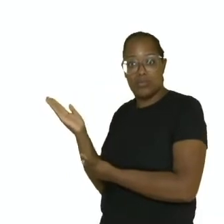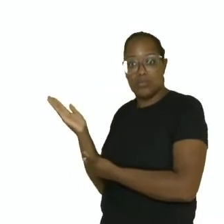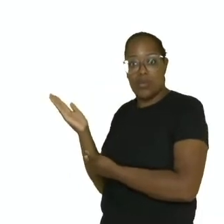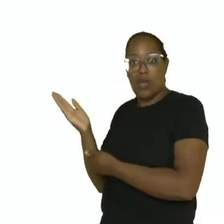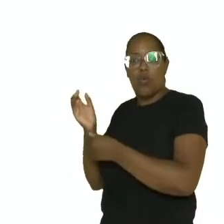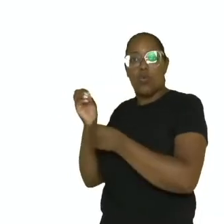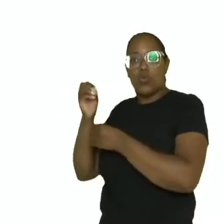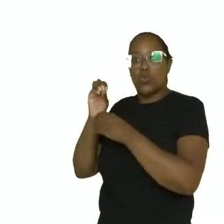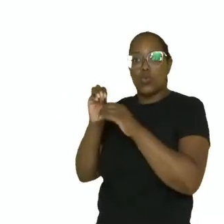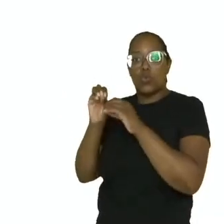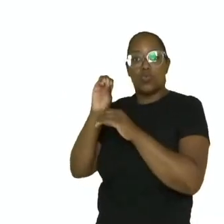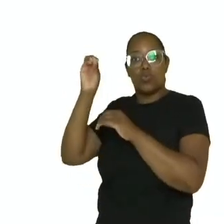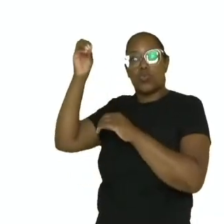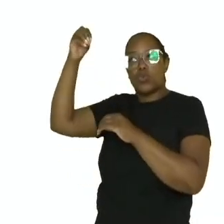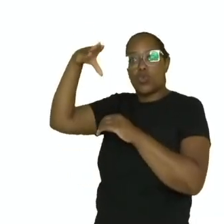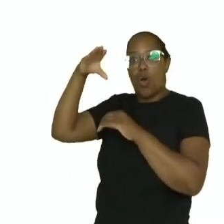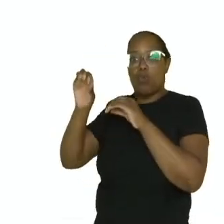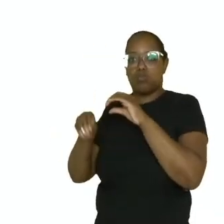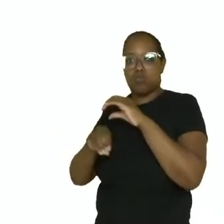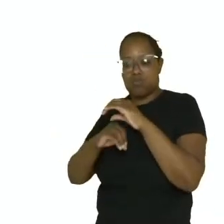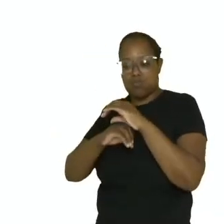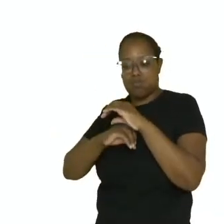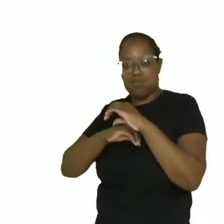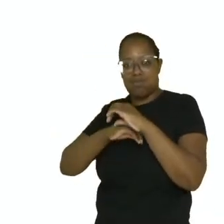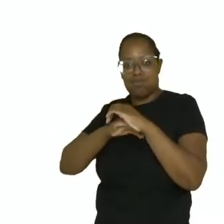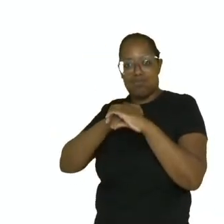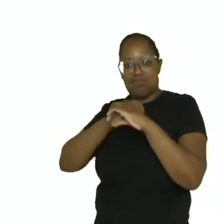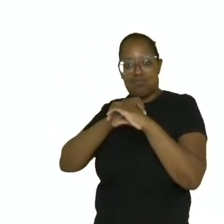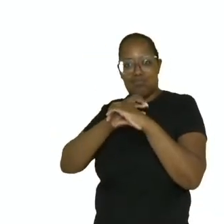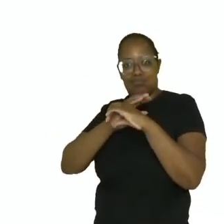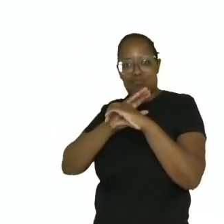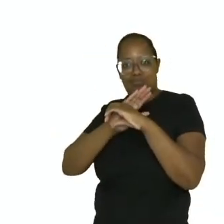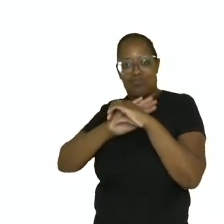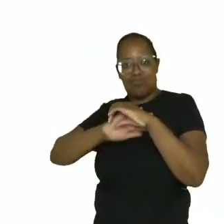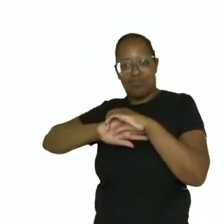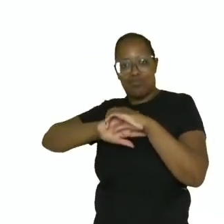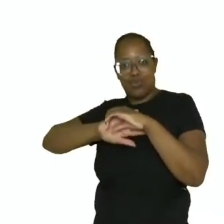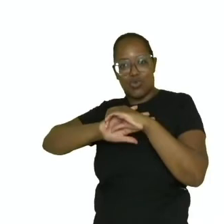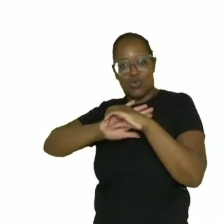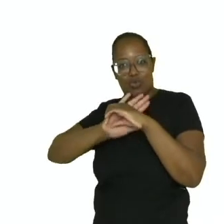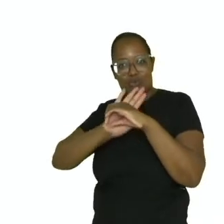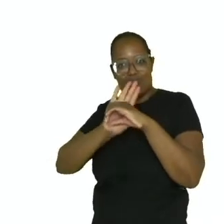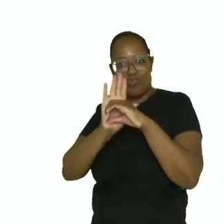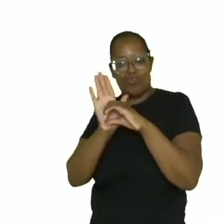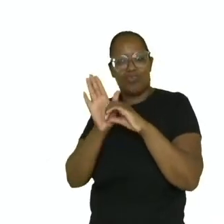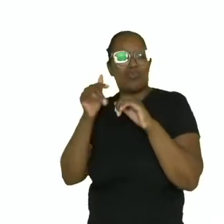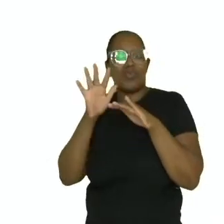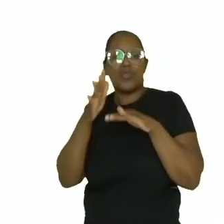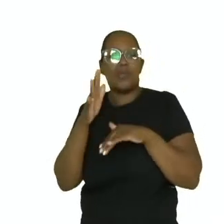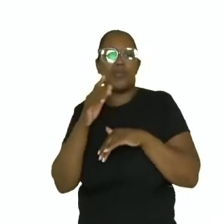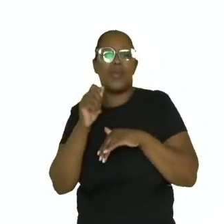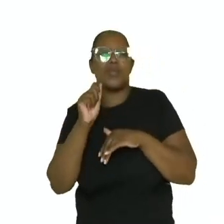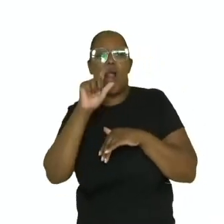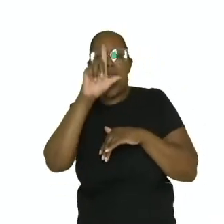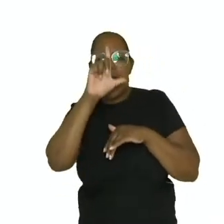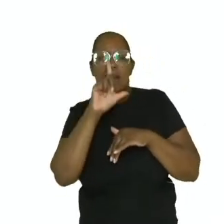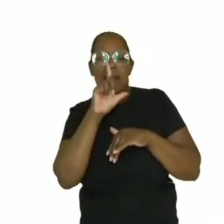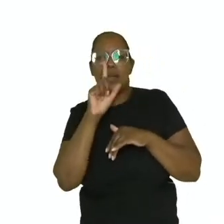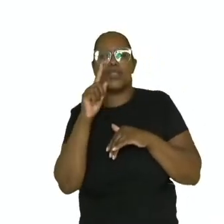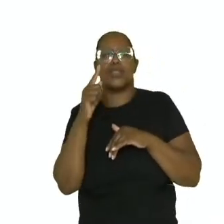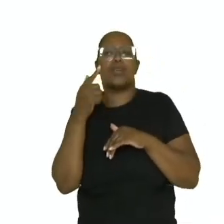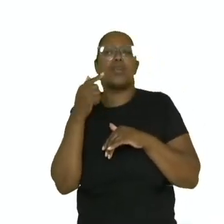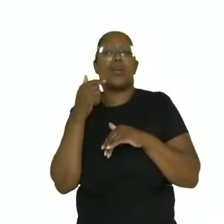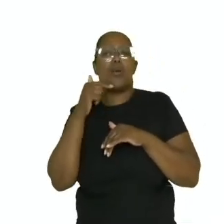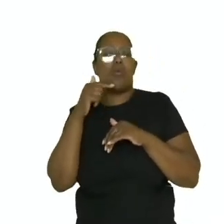sol nascendo, olha que linda esta imagem, gente, um céu meio alaranjado com um amarelo, olha a possibilidade